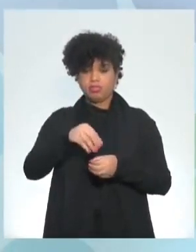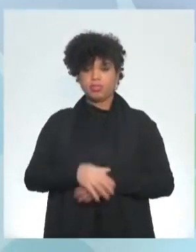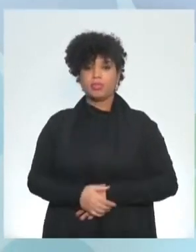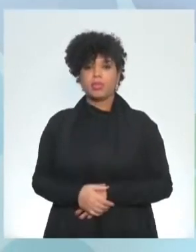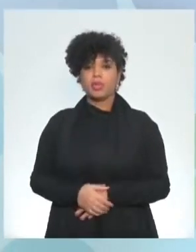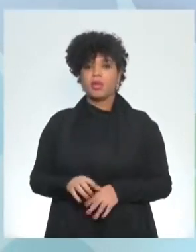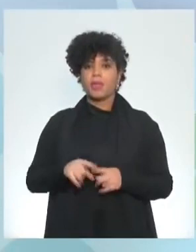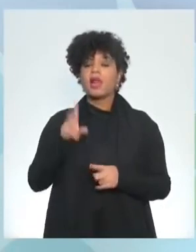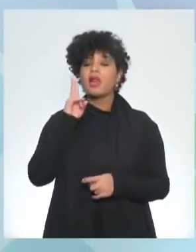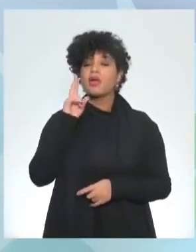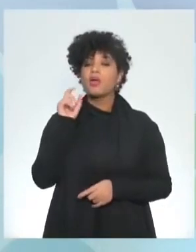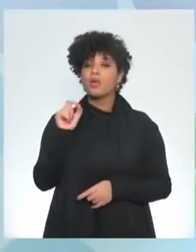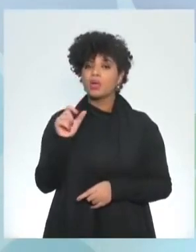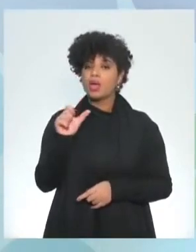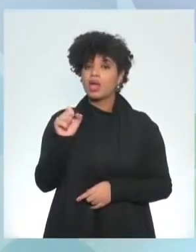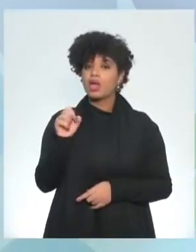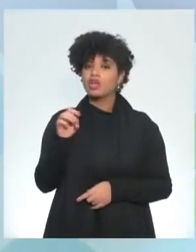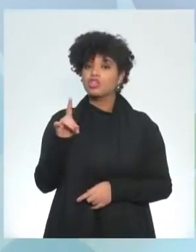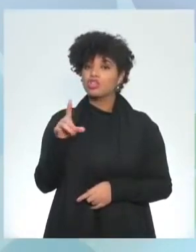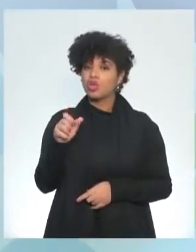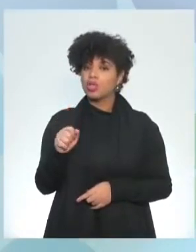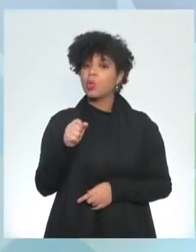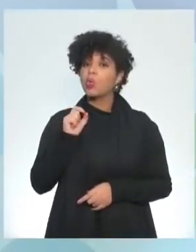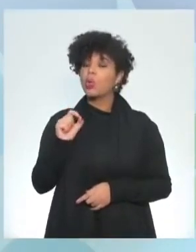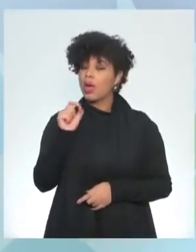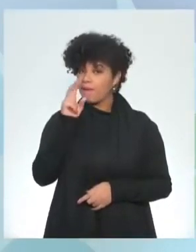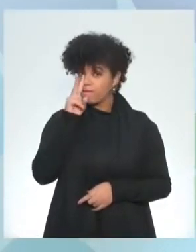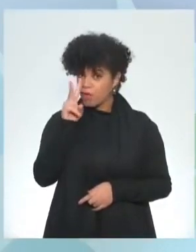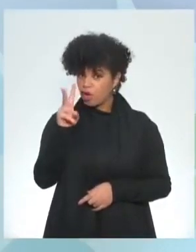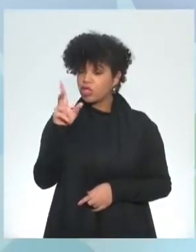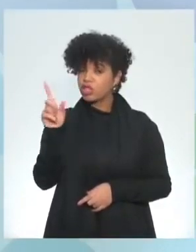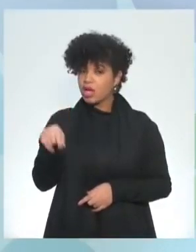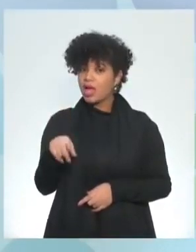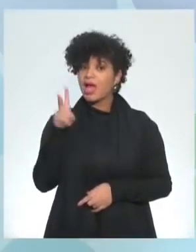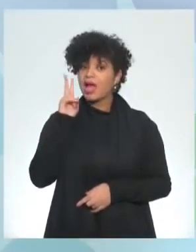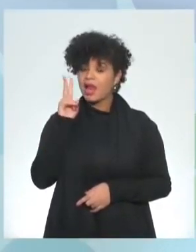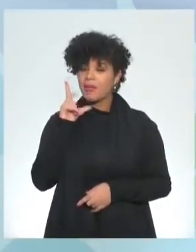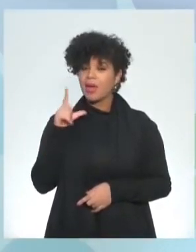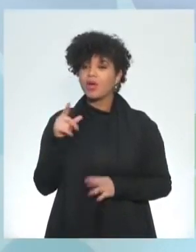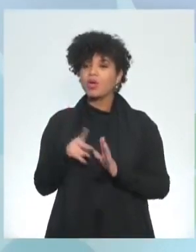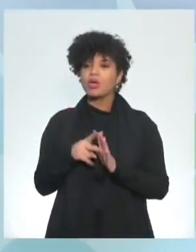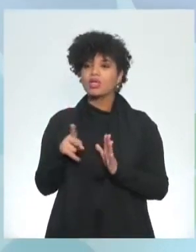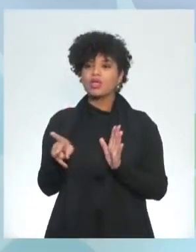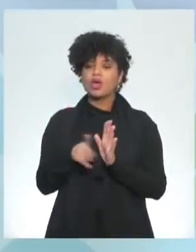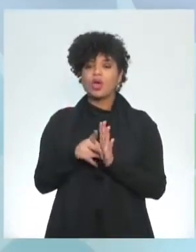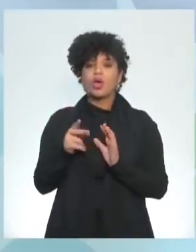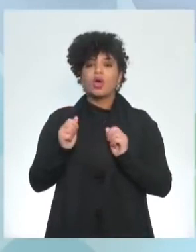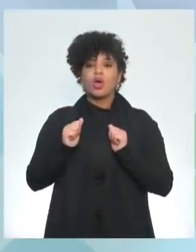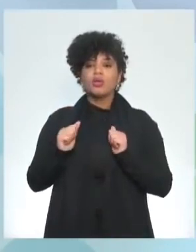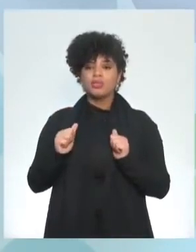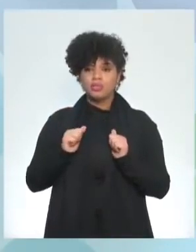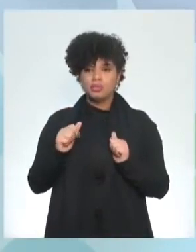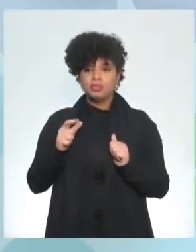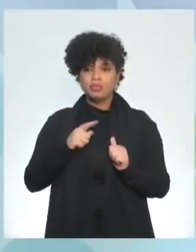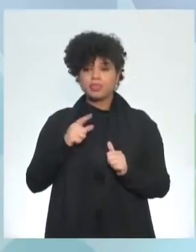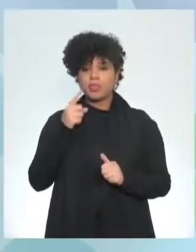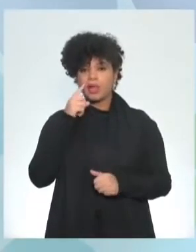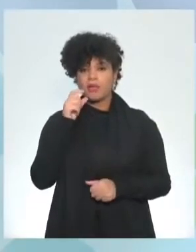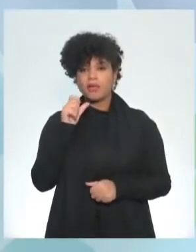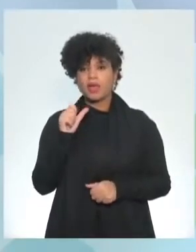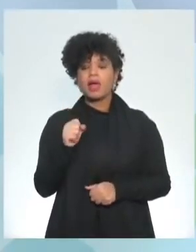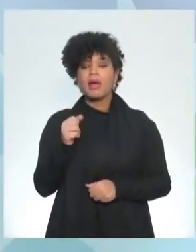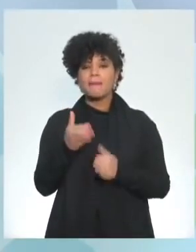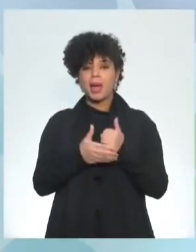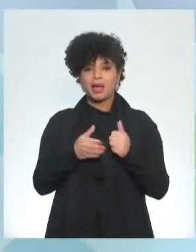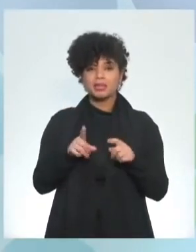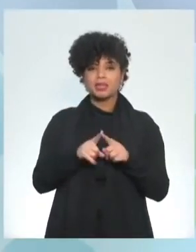Lembrando que a soda cáustica é uma base forte. Lembra lá a reação de neutralização, que é feita entre uma base e um ácido?